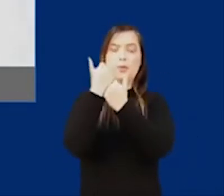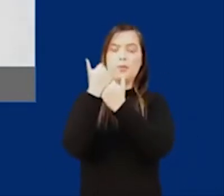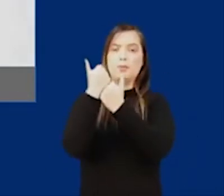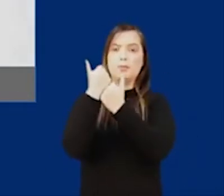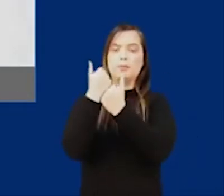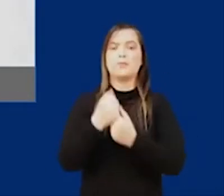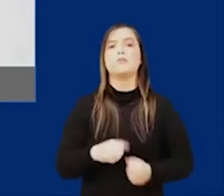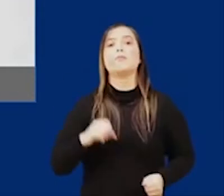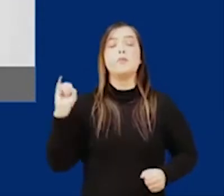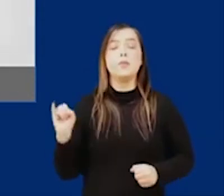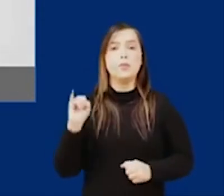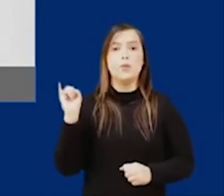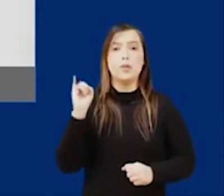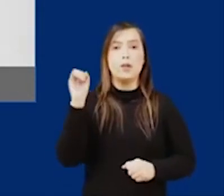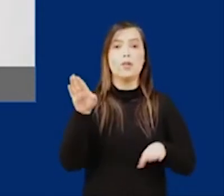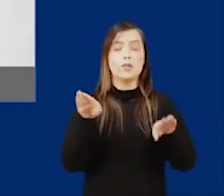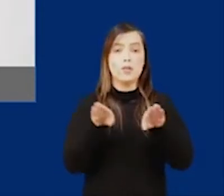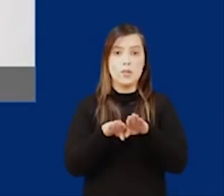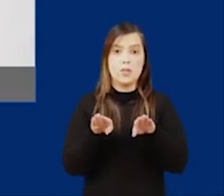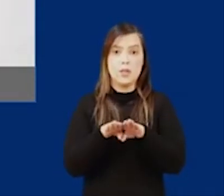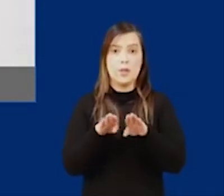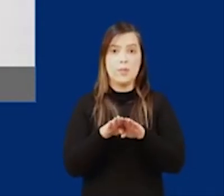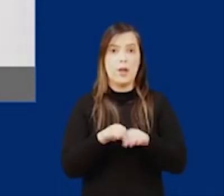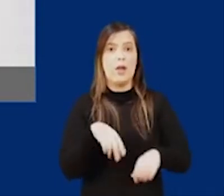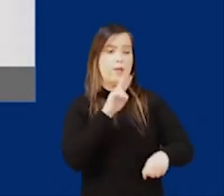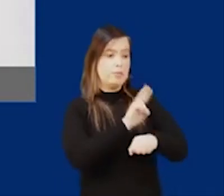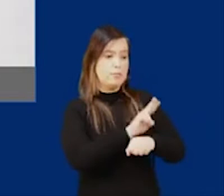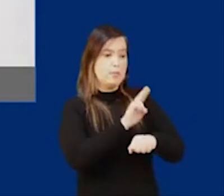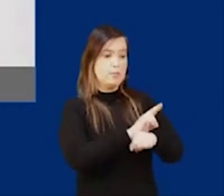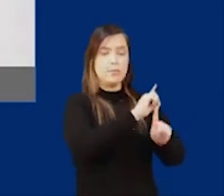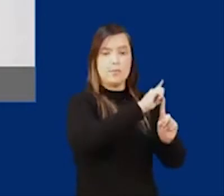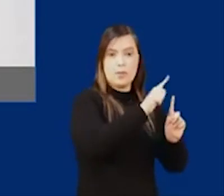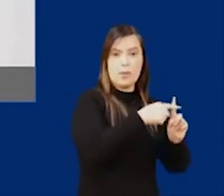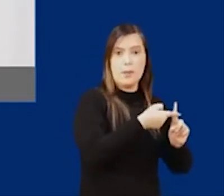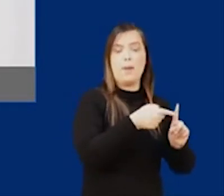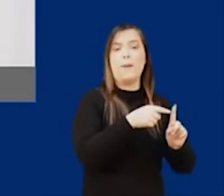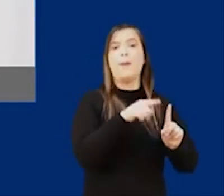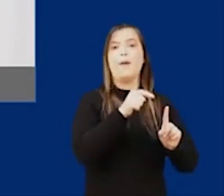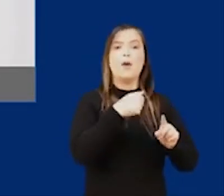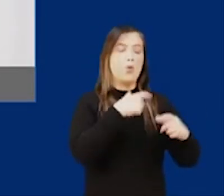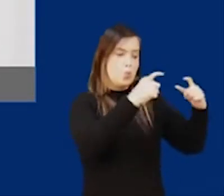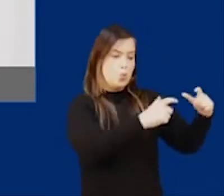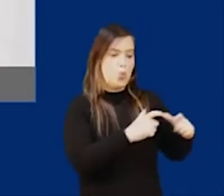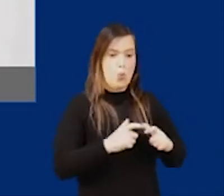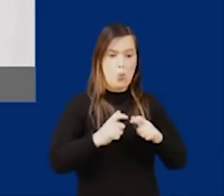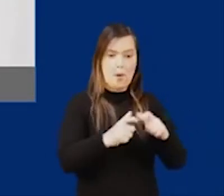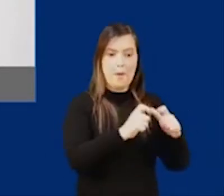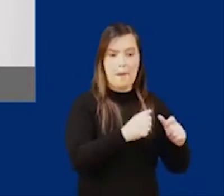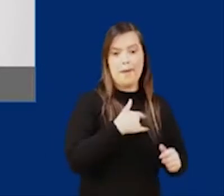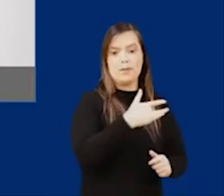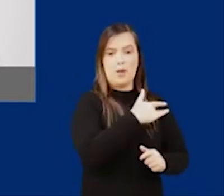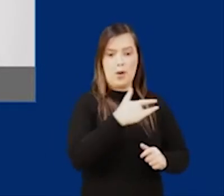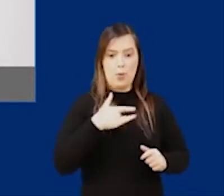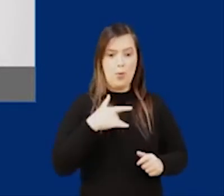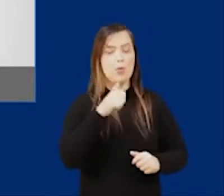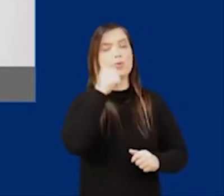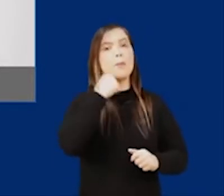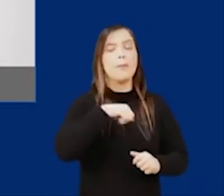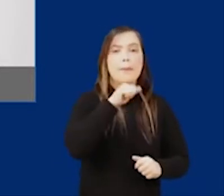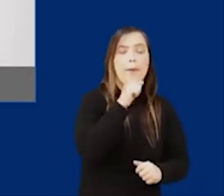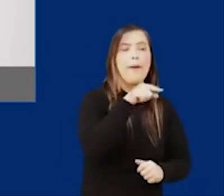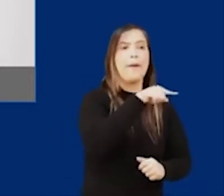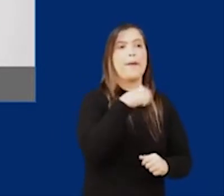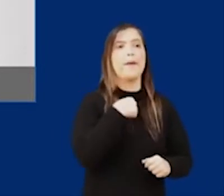importância de um pré-natal positivo, né, em lugares também que vão abordar a saúde da mulher-mãe